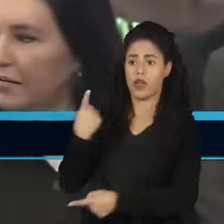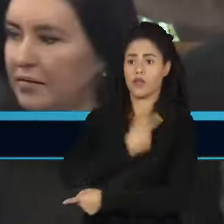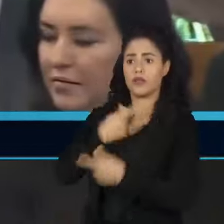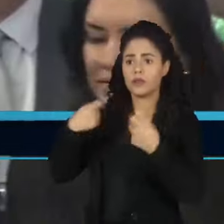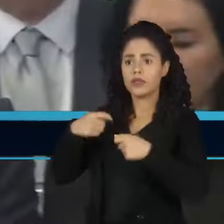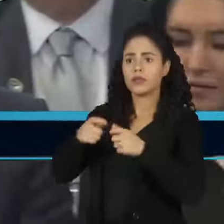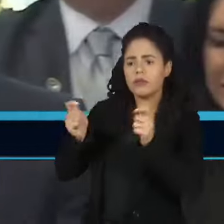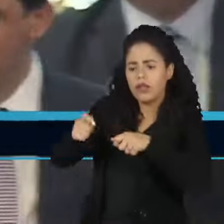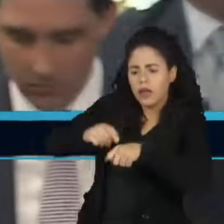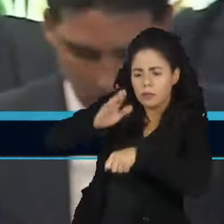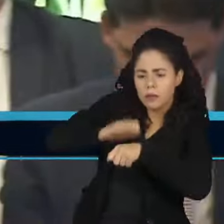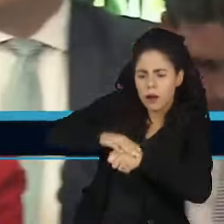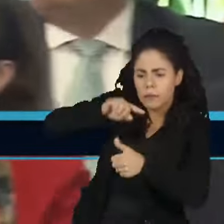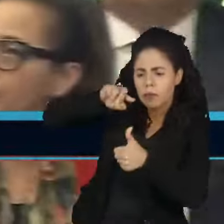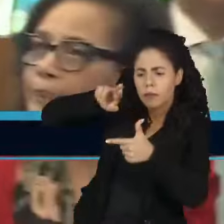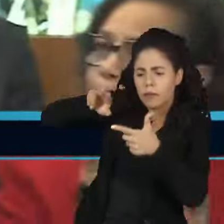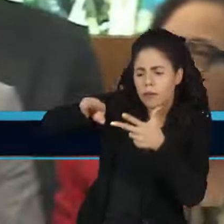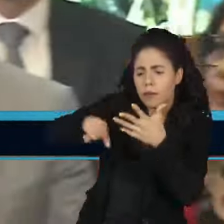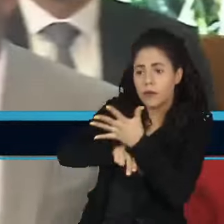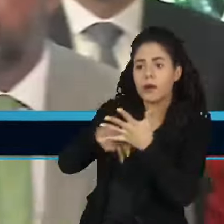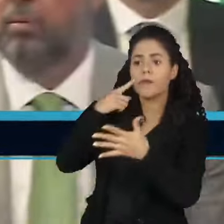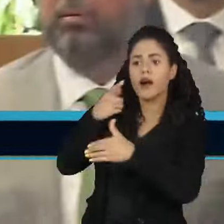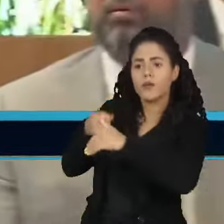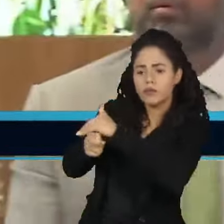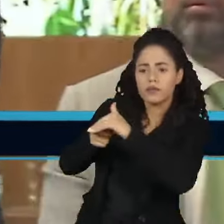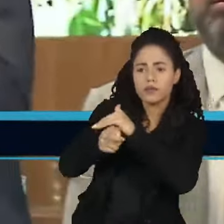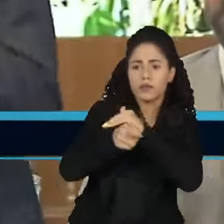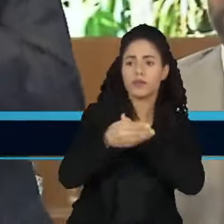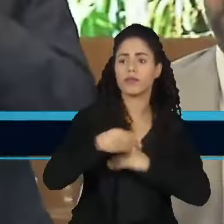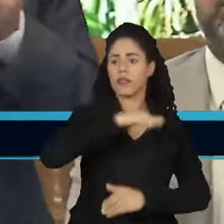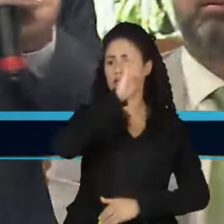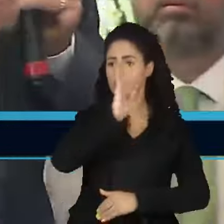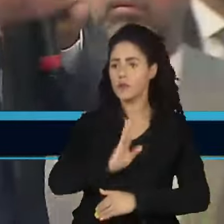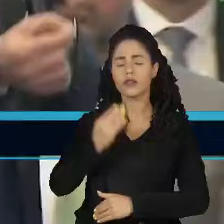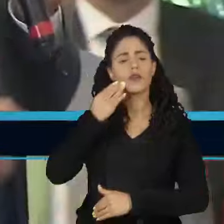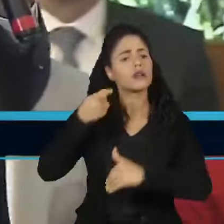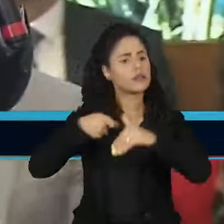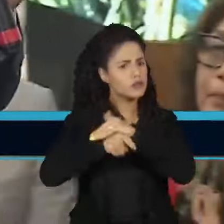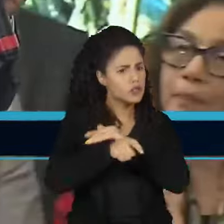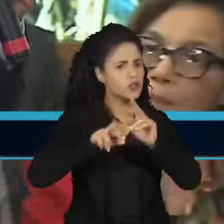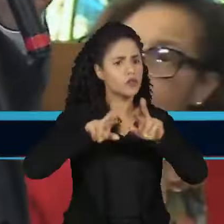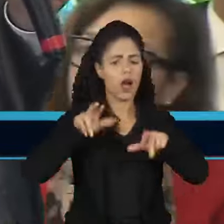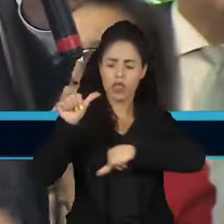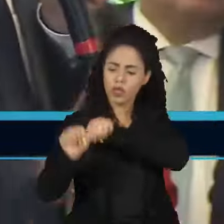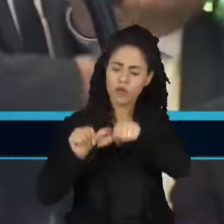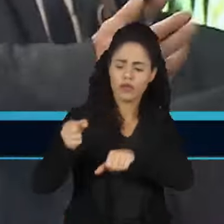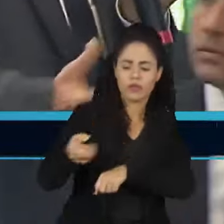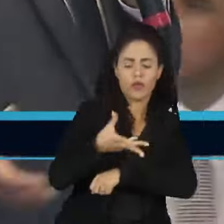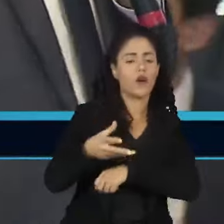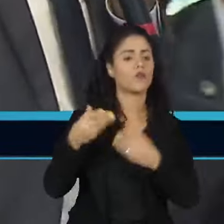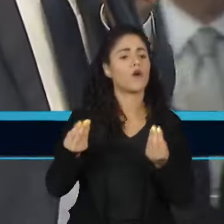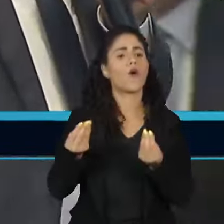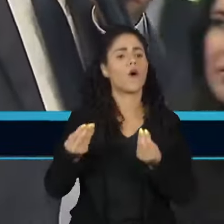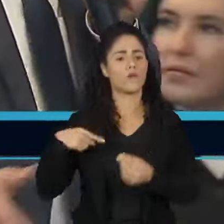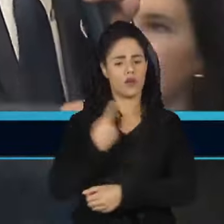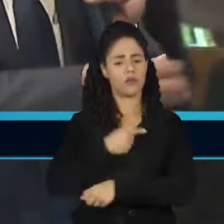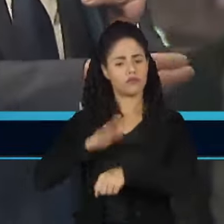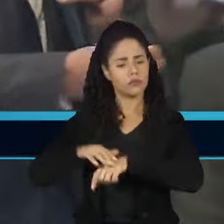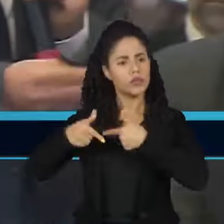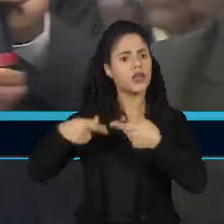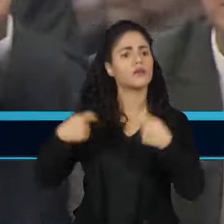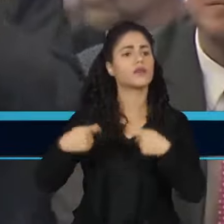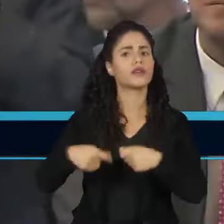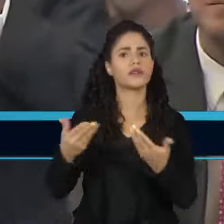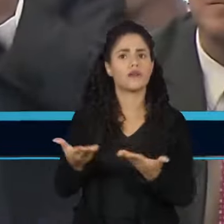possibilidade de comprar da pequena e média Empresa Brasileira de investir em inovação nós vamos fazer o quê ficar